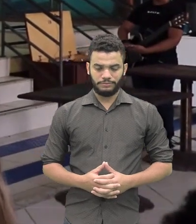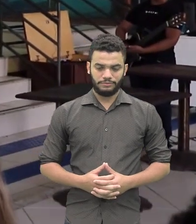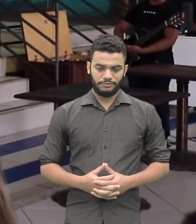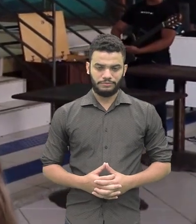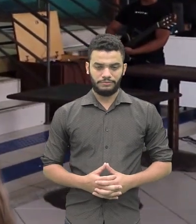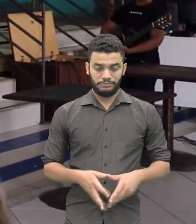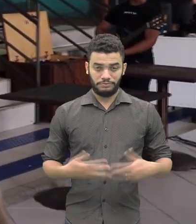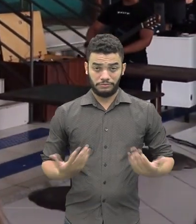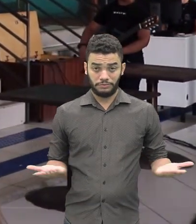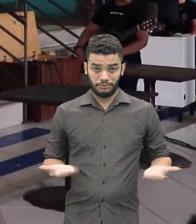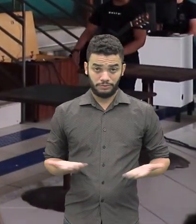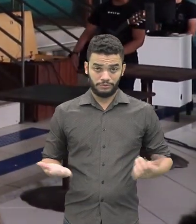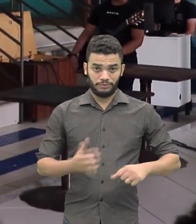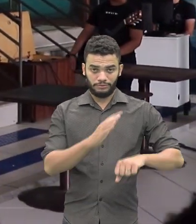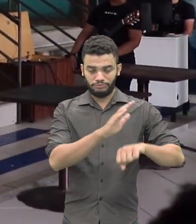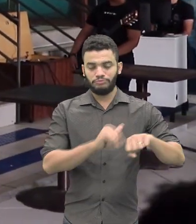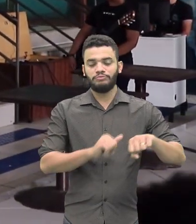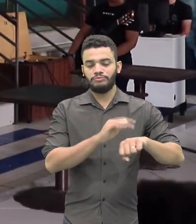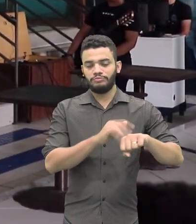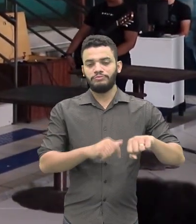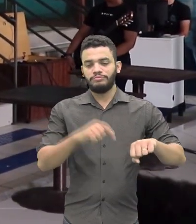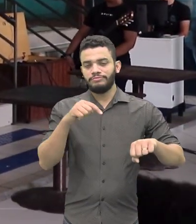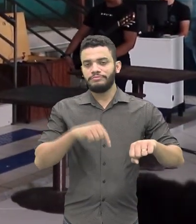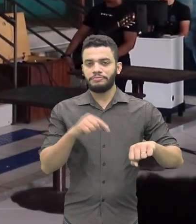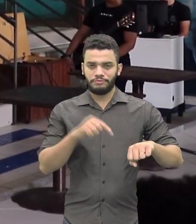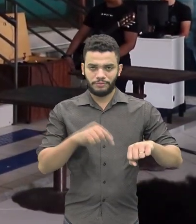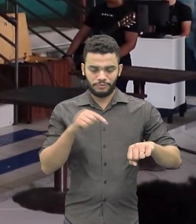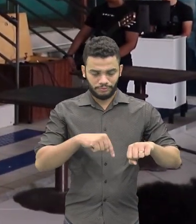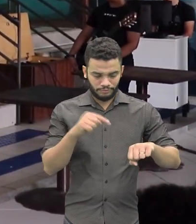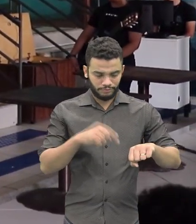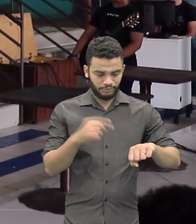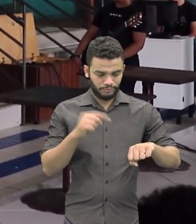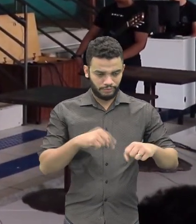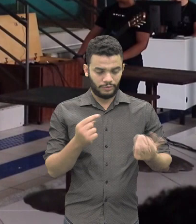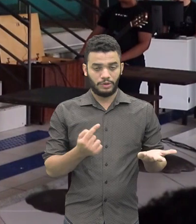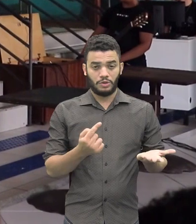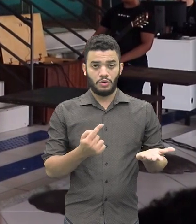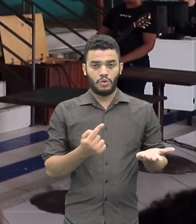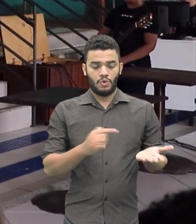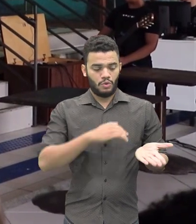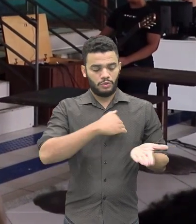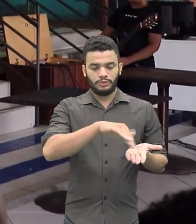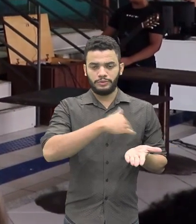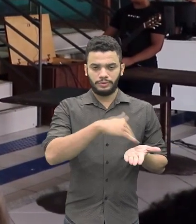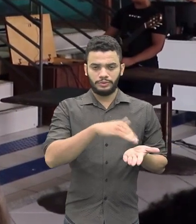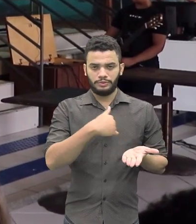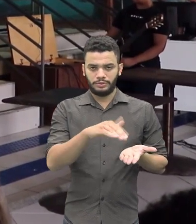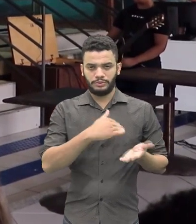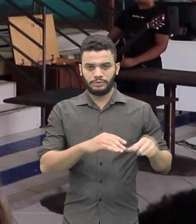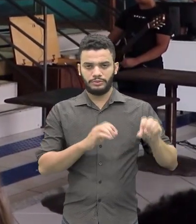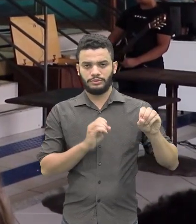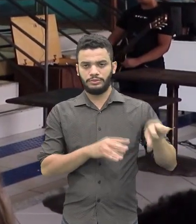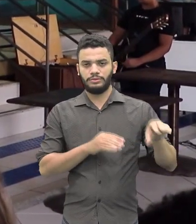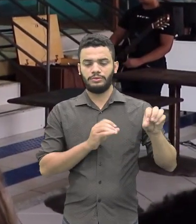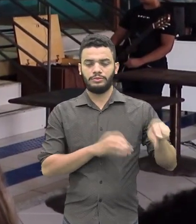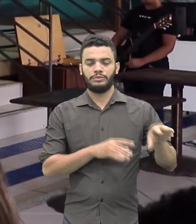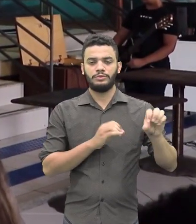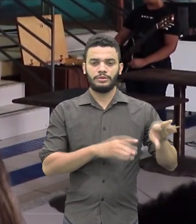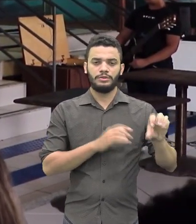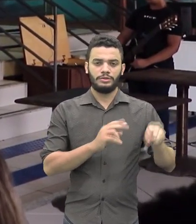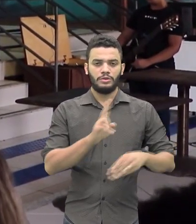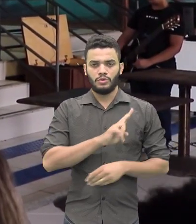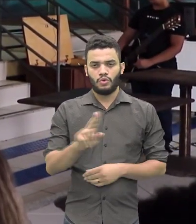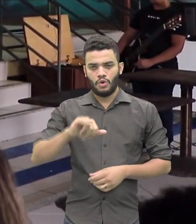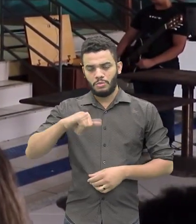convidamos também o secretários das pastas envolvidas neste evento secretário municipal de educação José